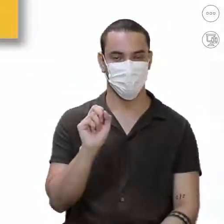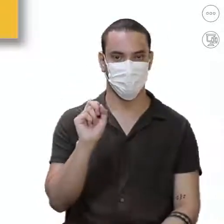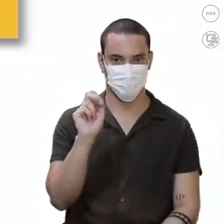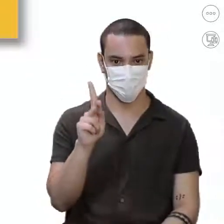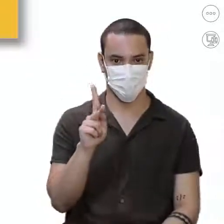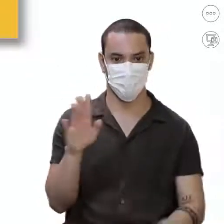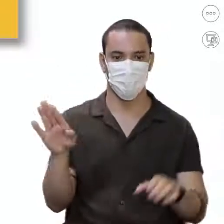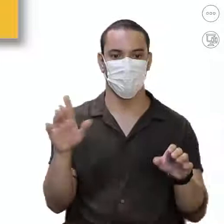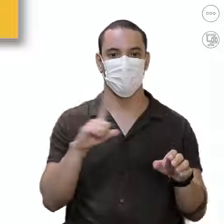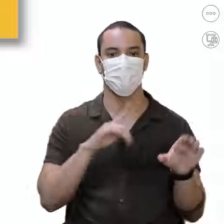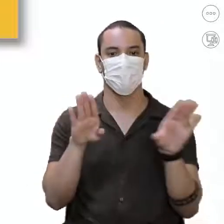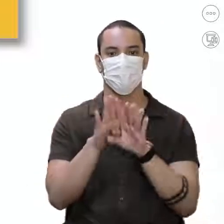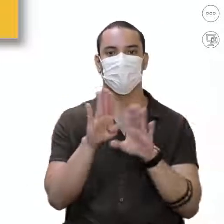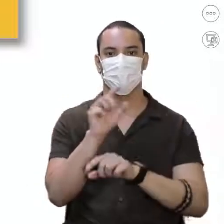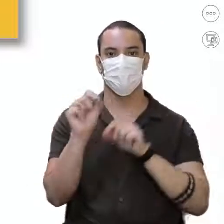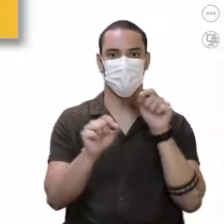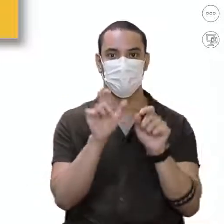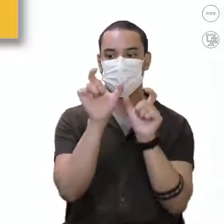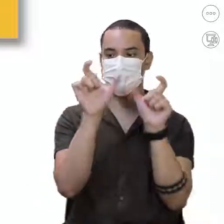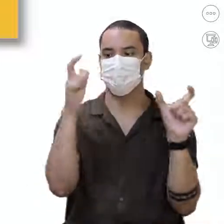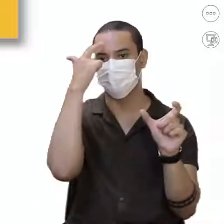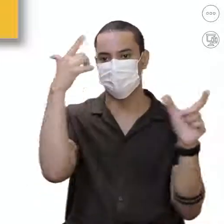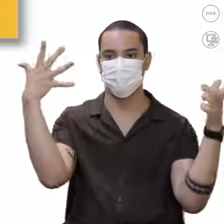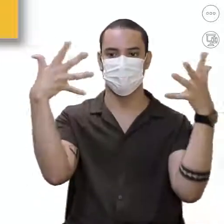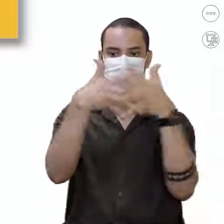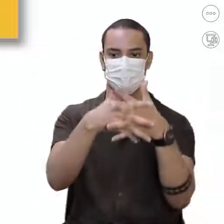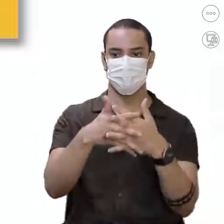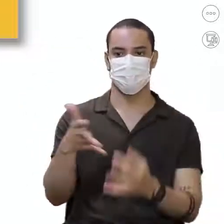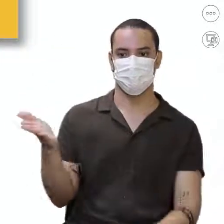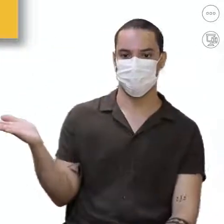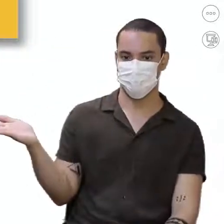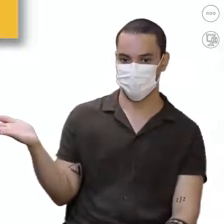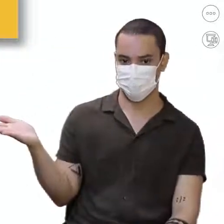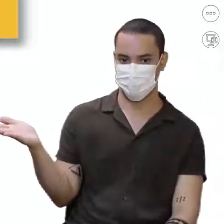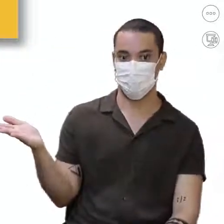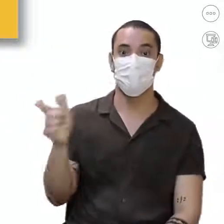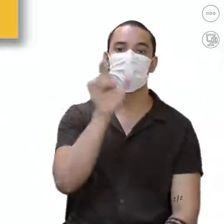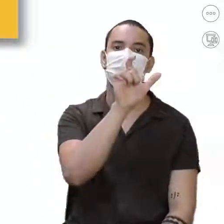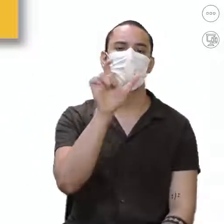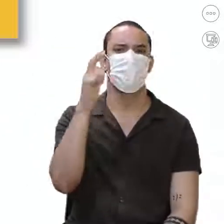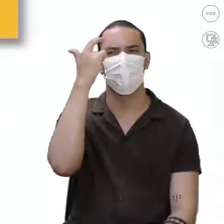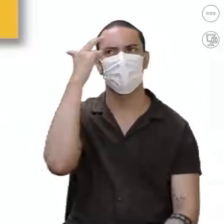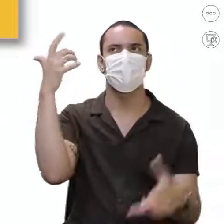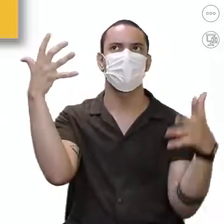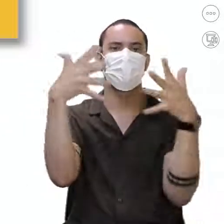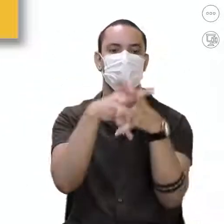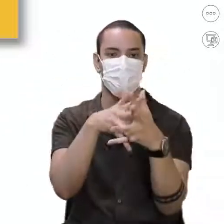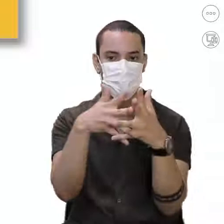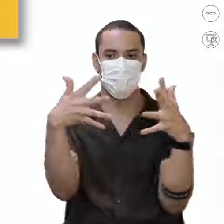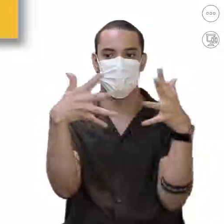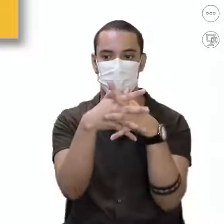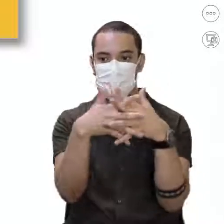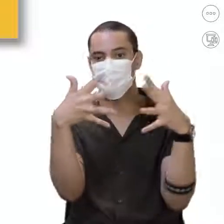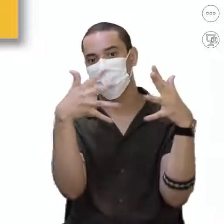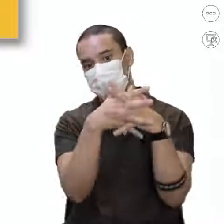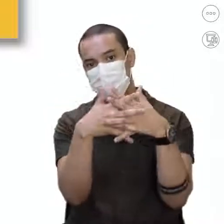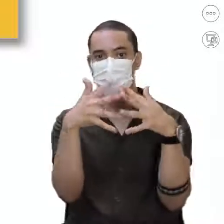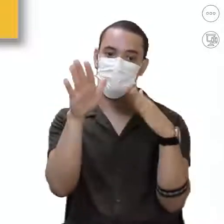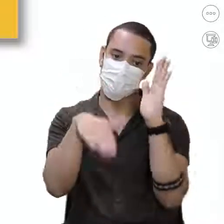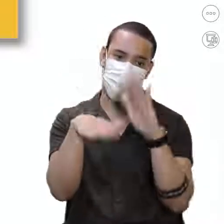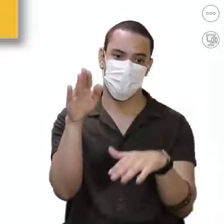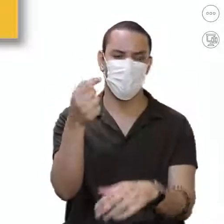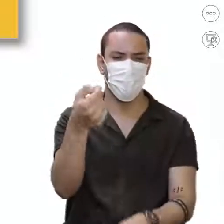alright? E temos elas também, as nossas confusing words, as nossas palavras confusas, que olha aí, elas são